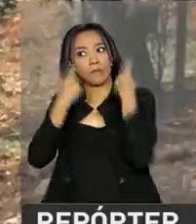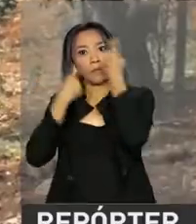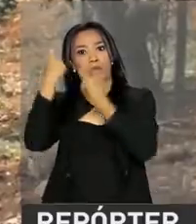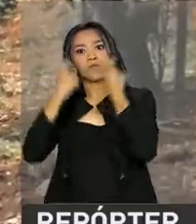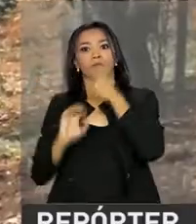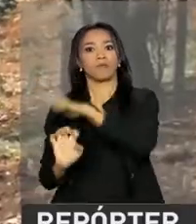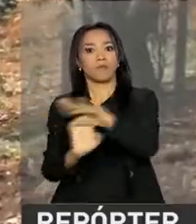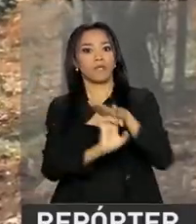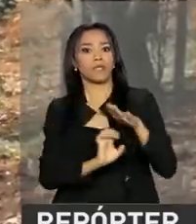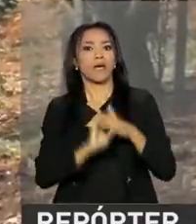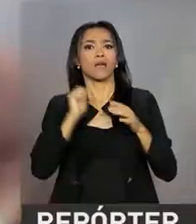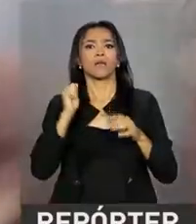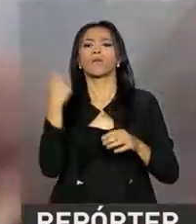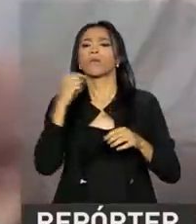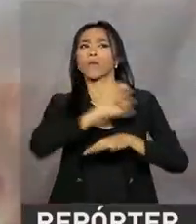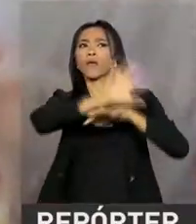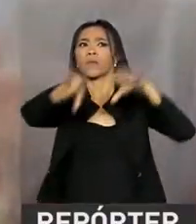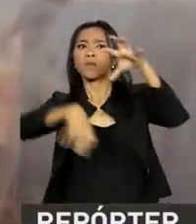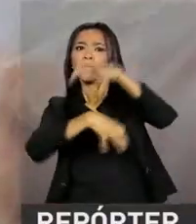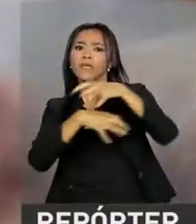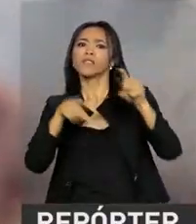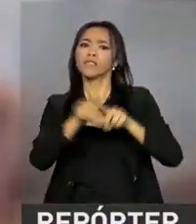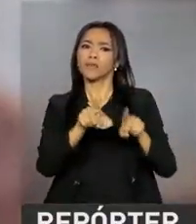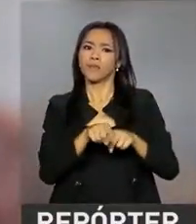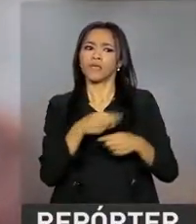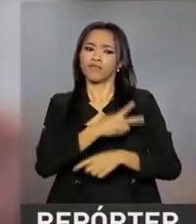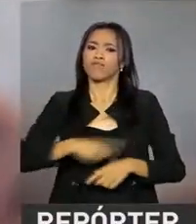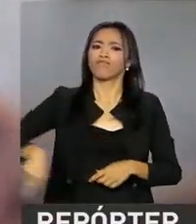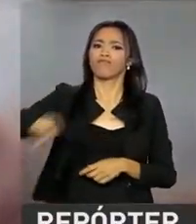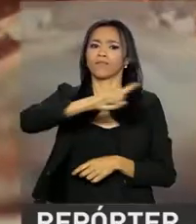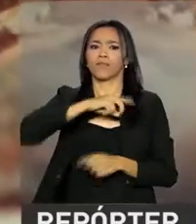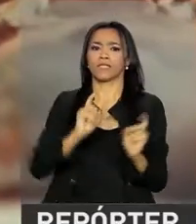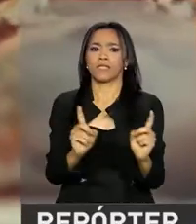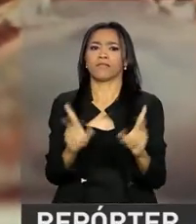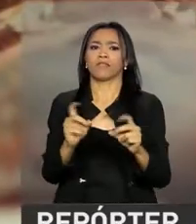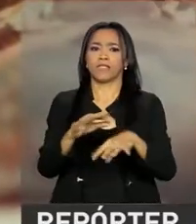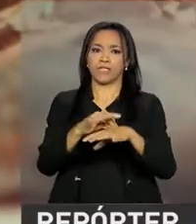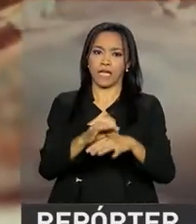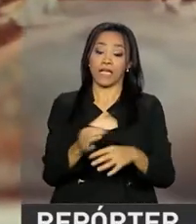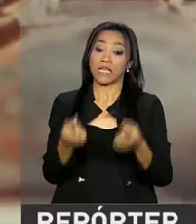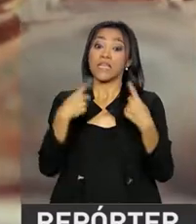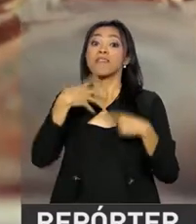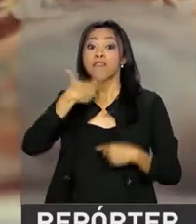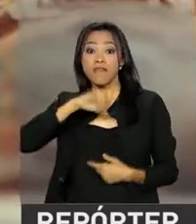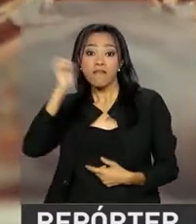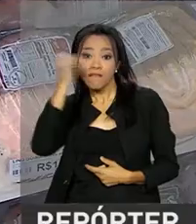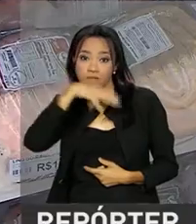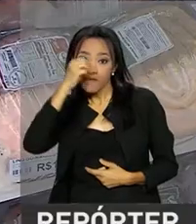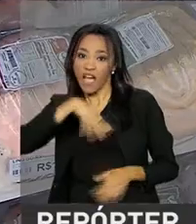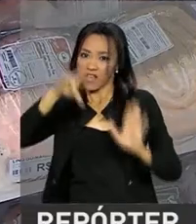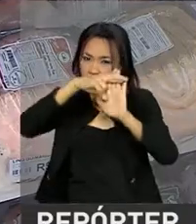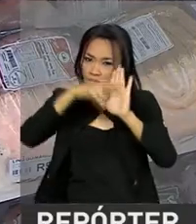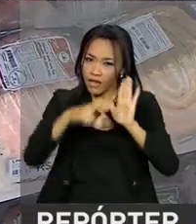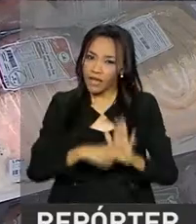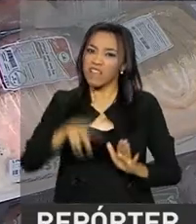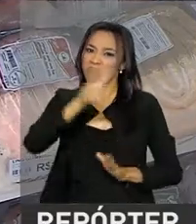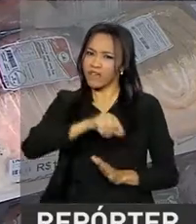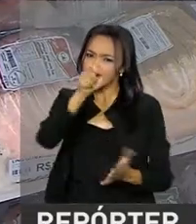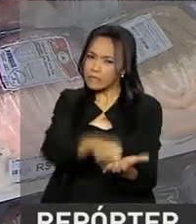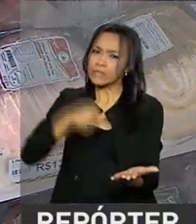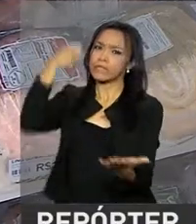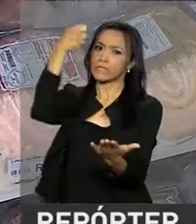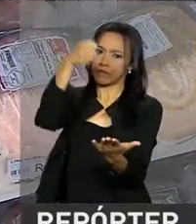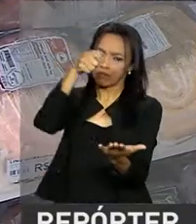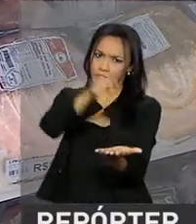ambiente e com o bem-estar animal além disso as penalidades para quem infringir as normas serão mais rígidas incluindo a perda do